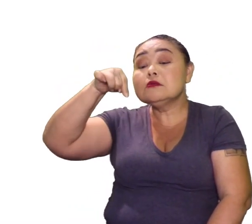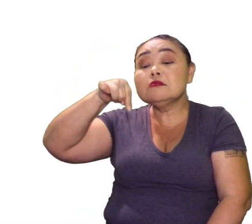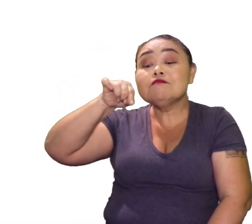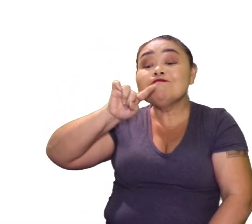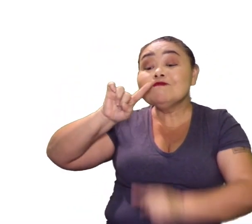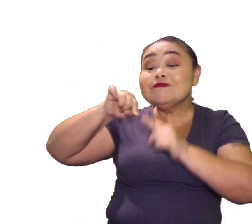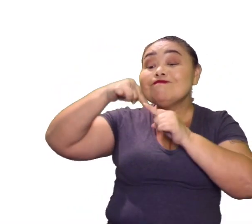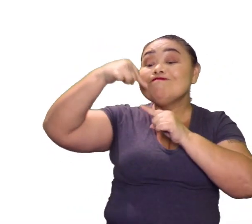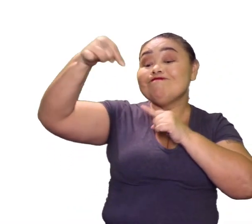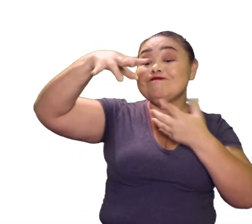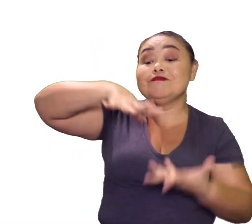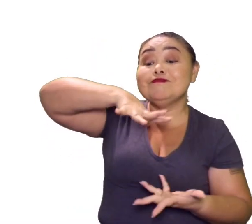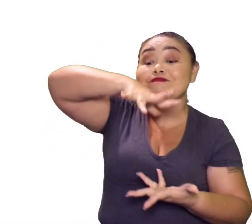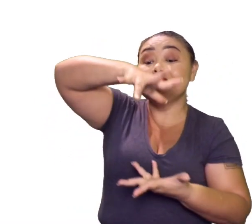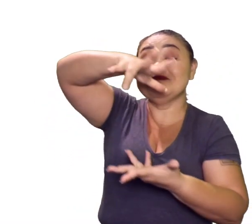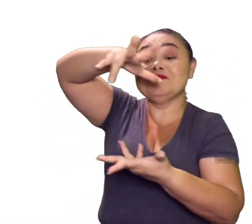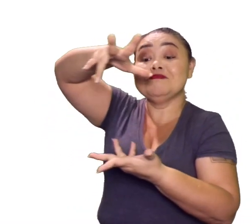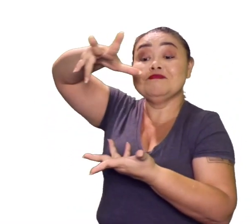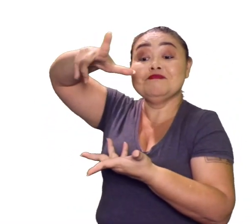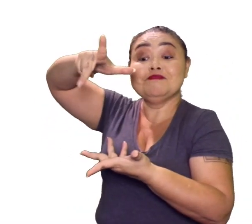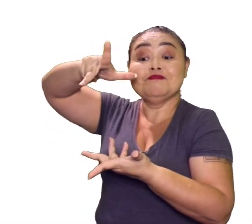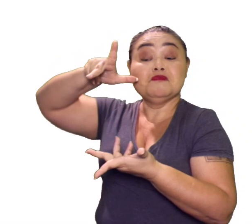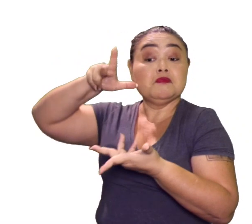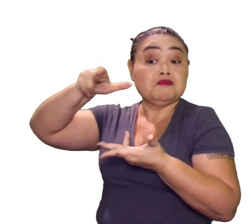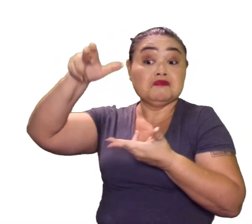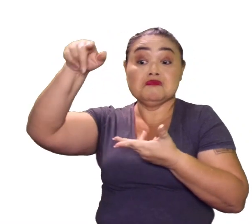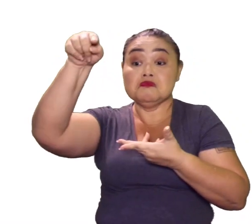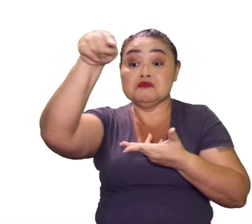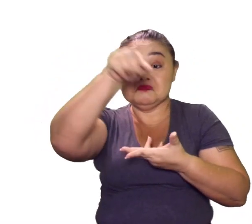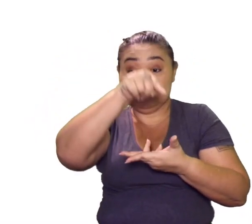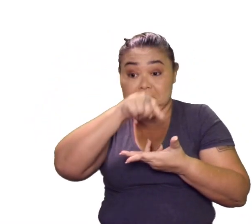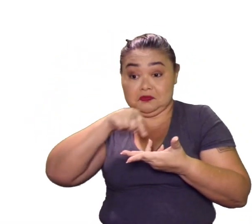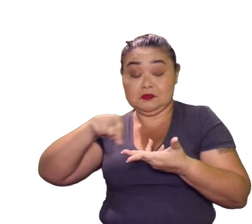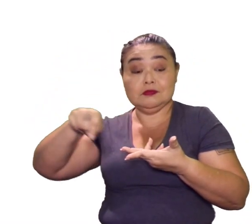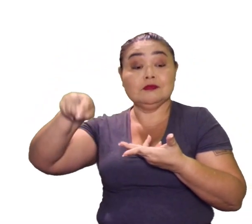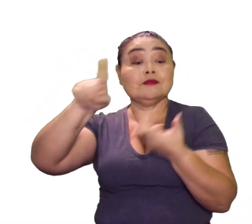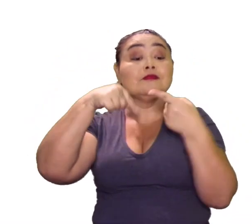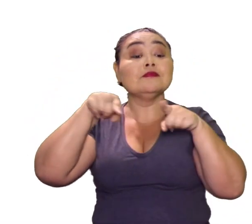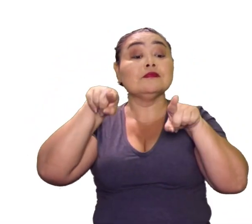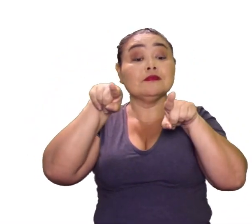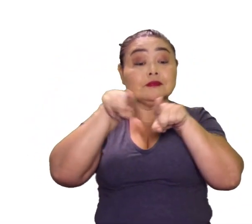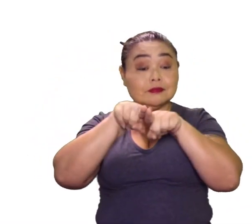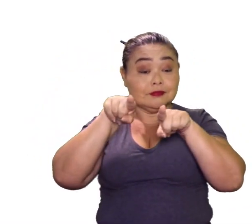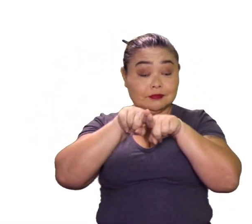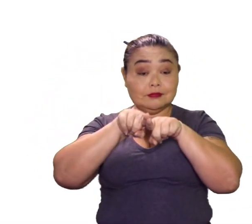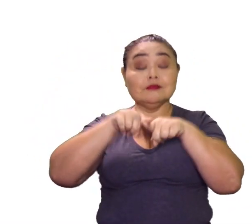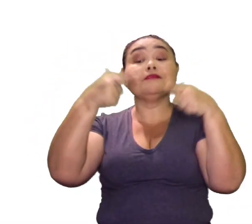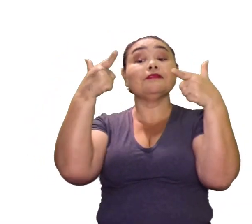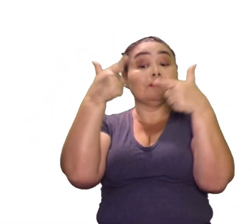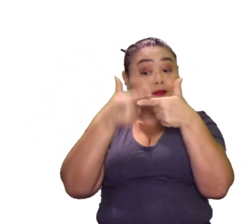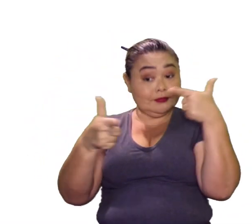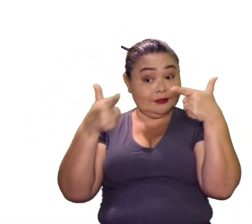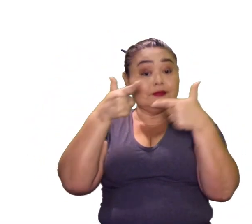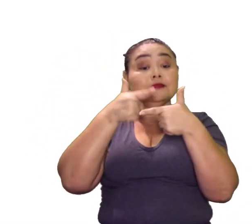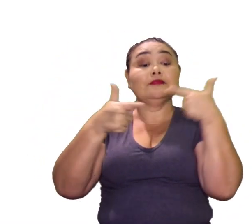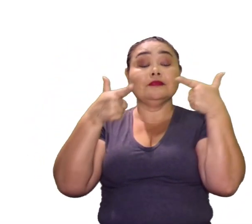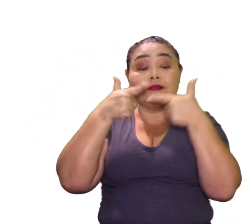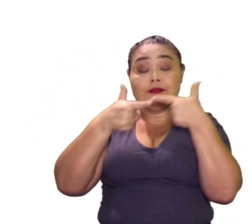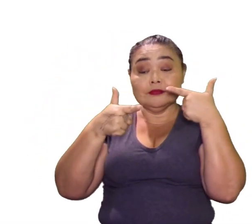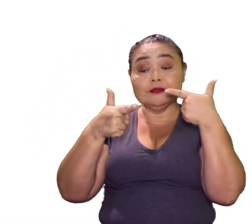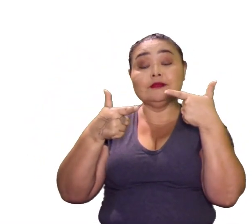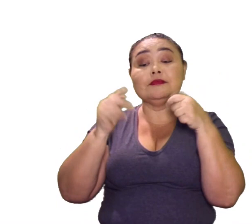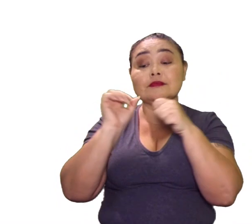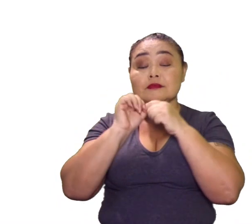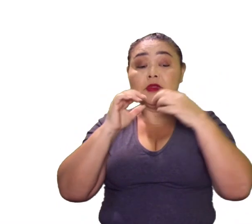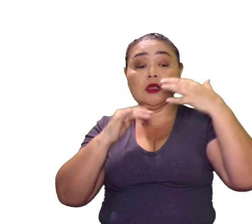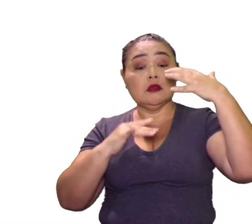nível de planeta Terra, ok? E, obviamente, que nós teremos também problemas com o